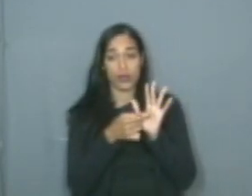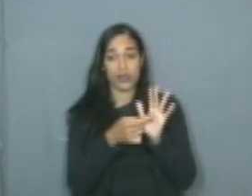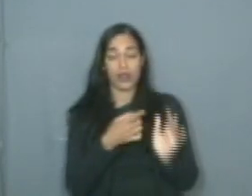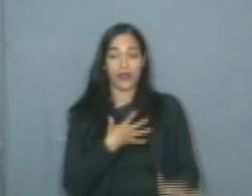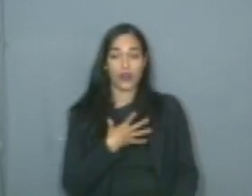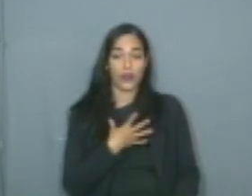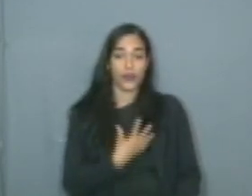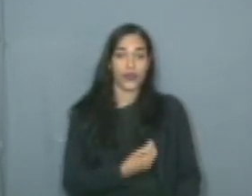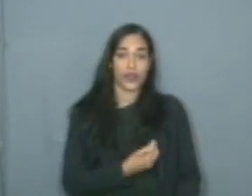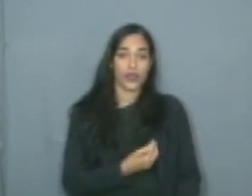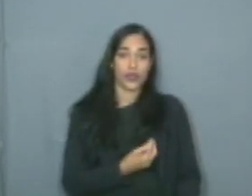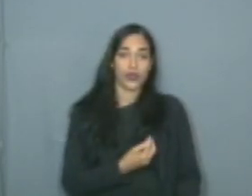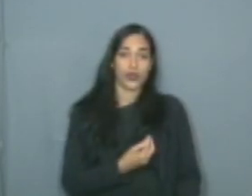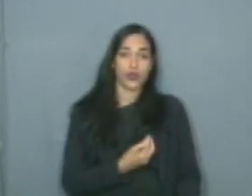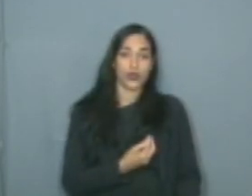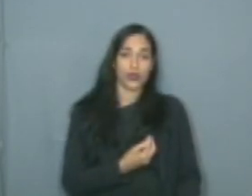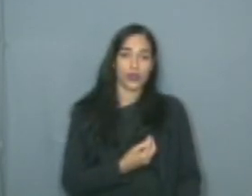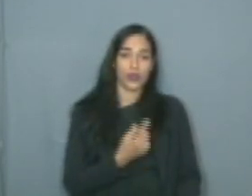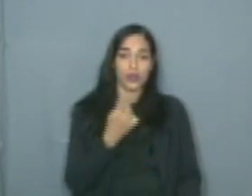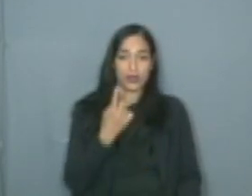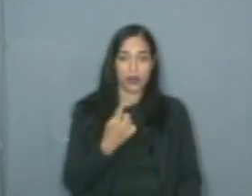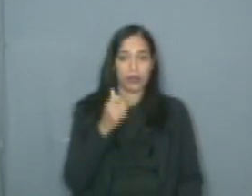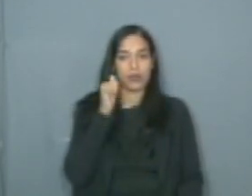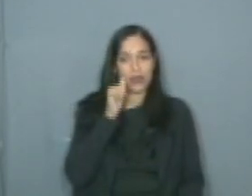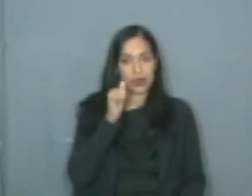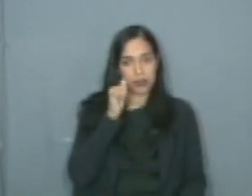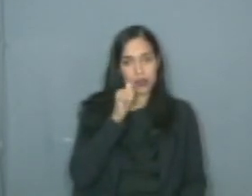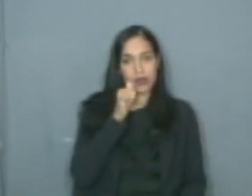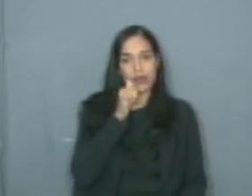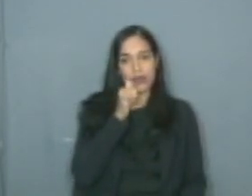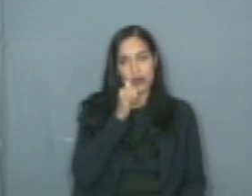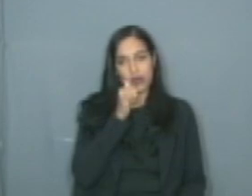filho de uma mulher.